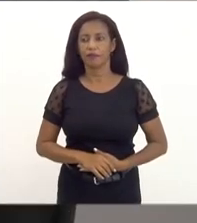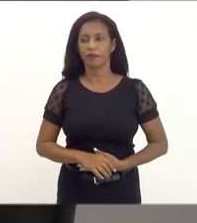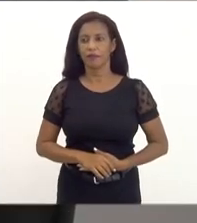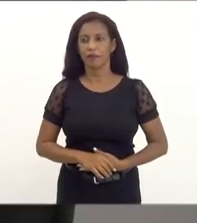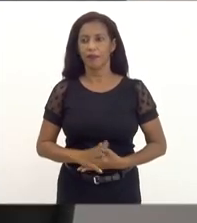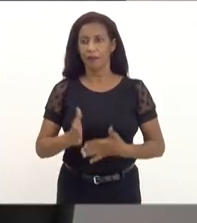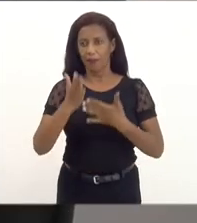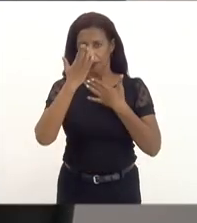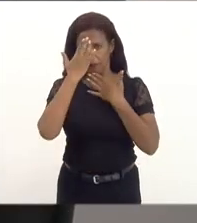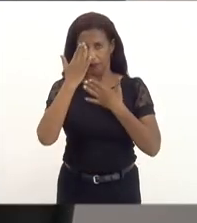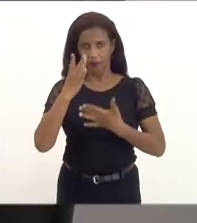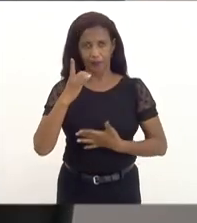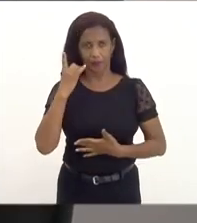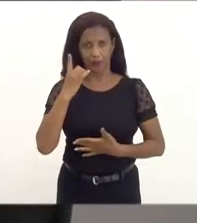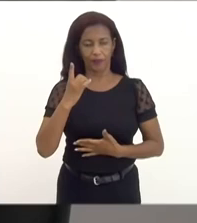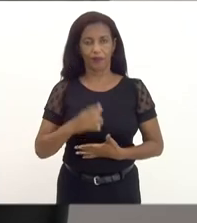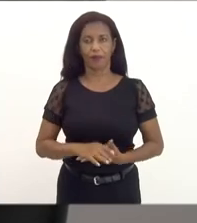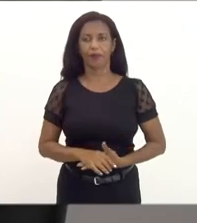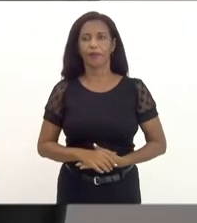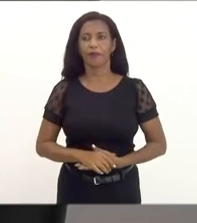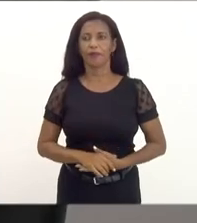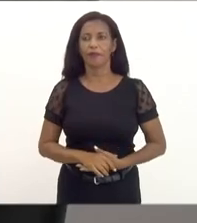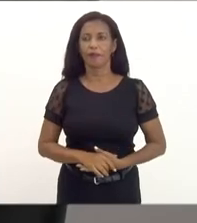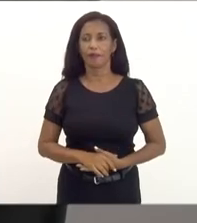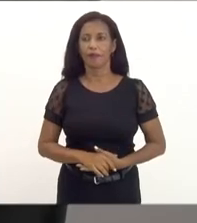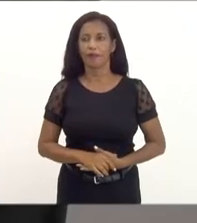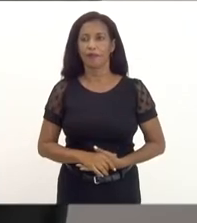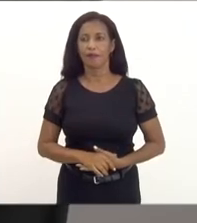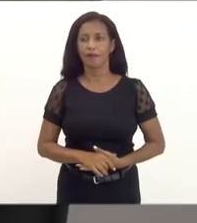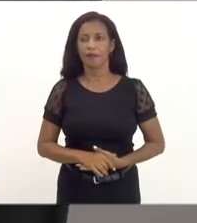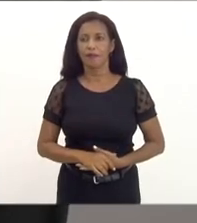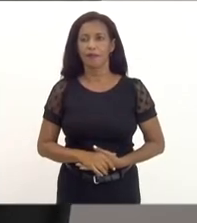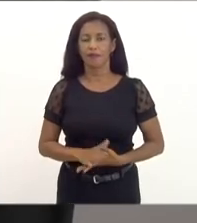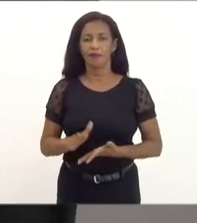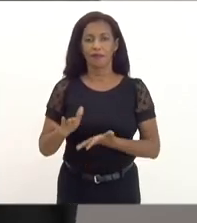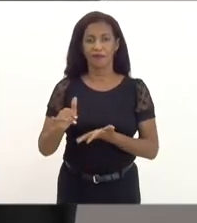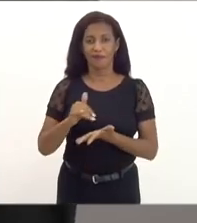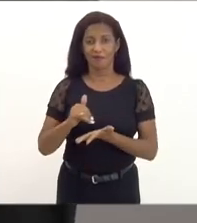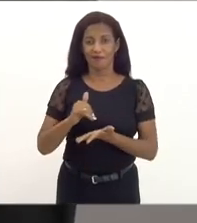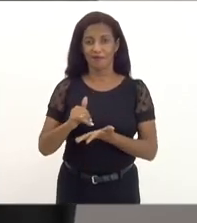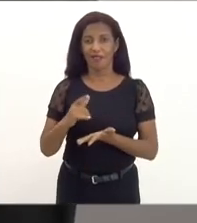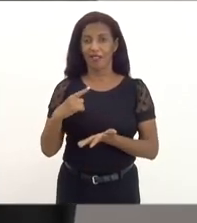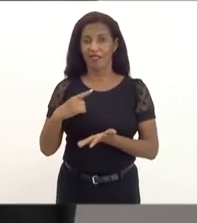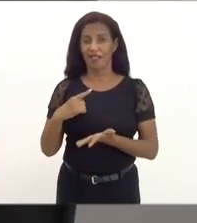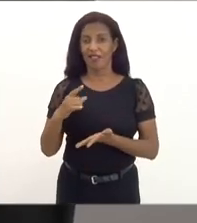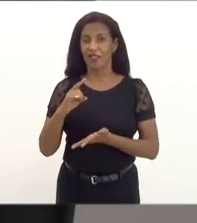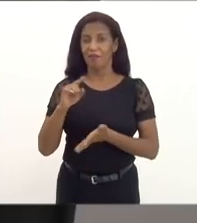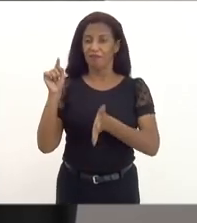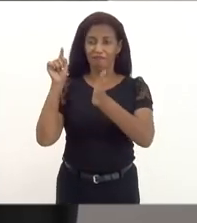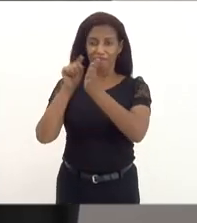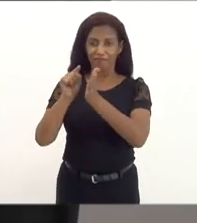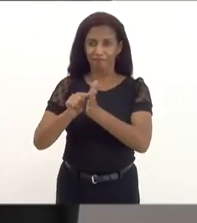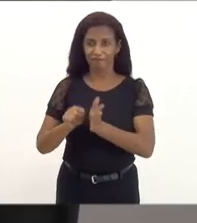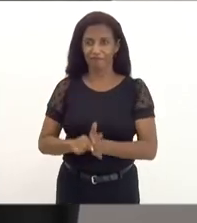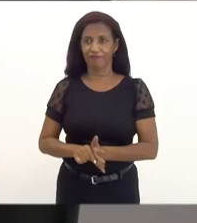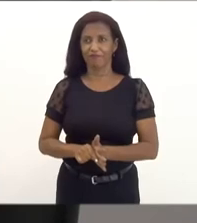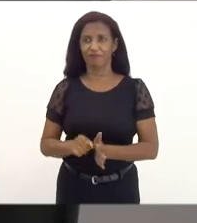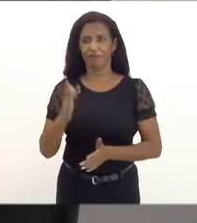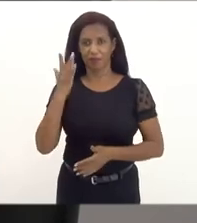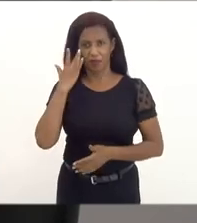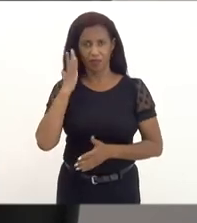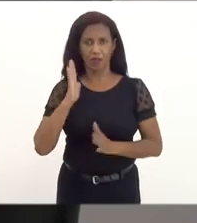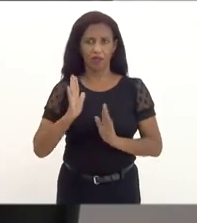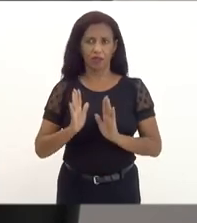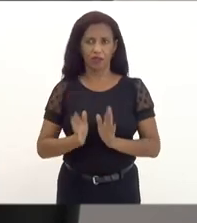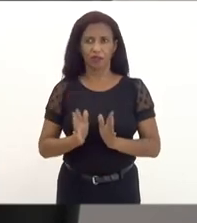muito obrigada deputados ao mesmo é secretário eu teria que várias outras perguntas mas eu acho que a gente